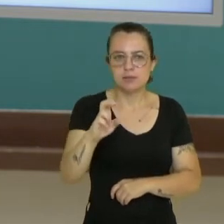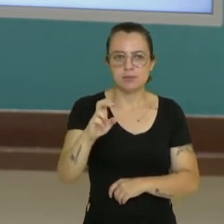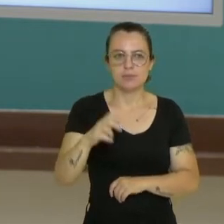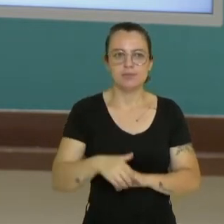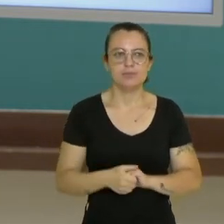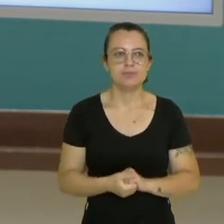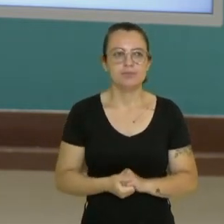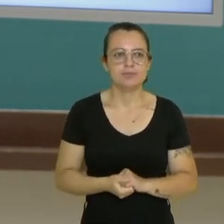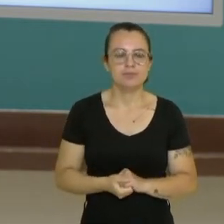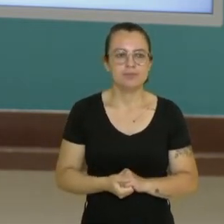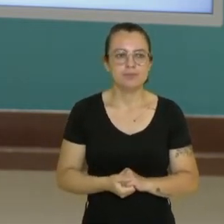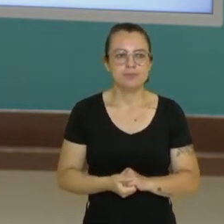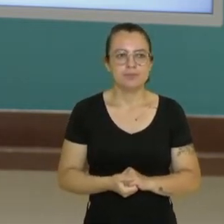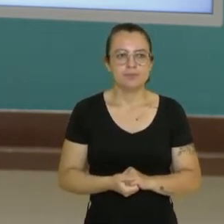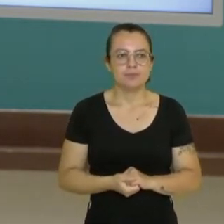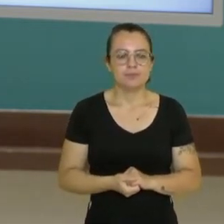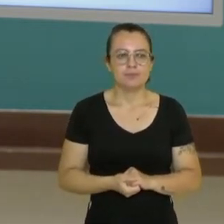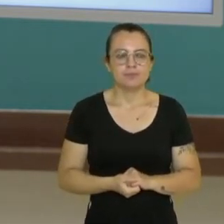508,75.